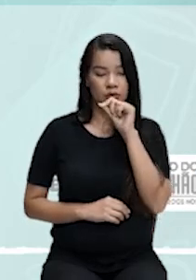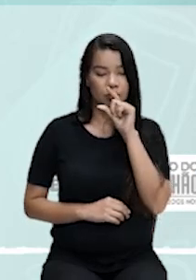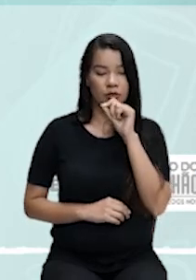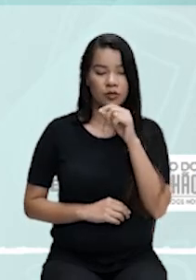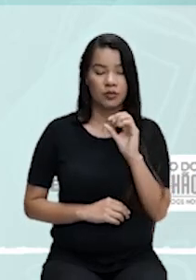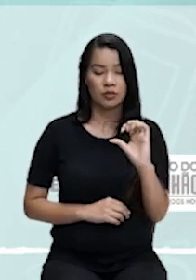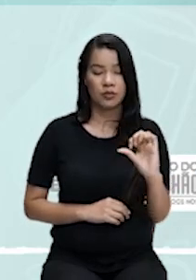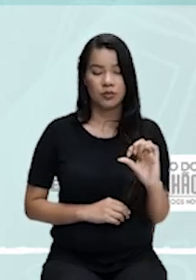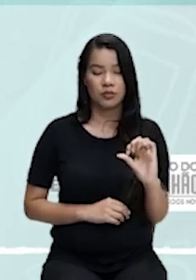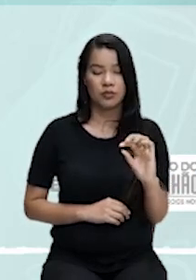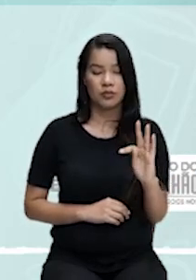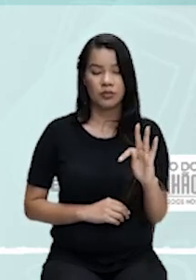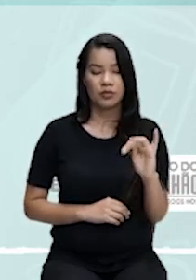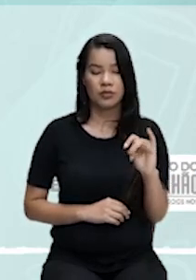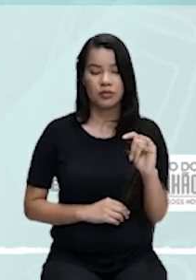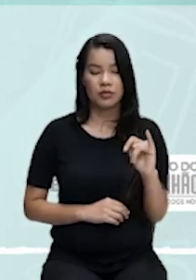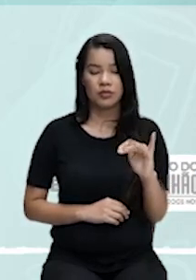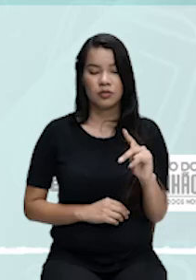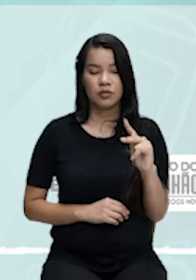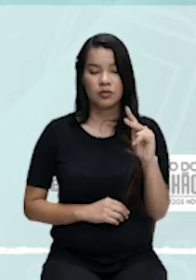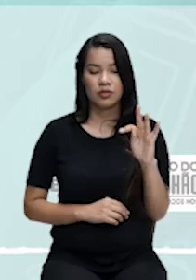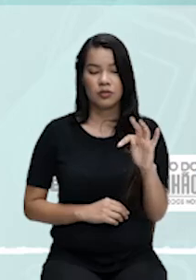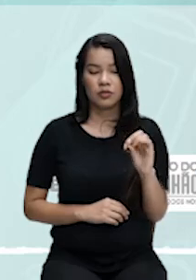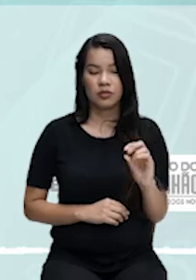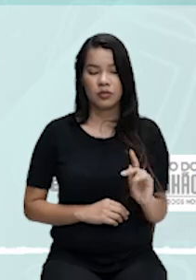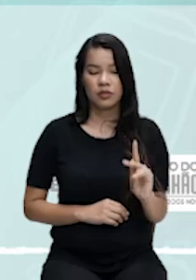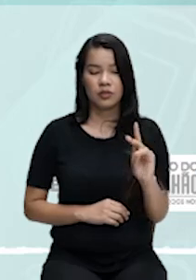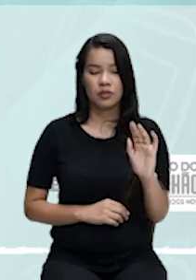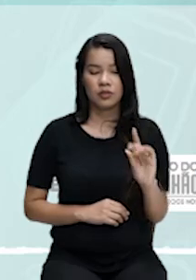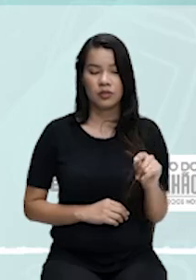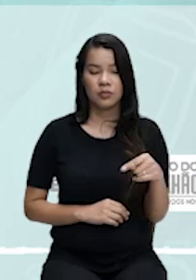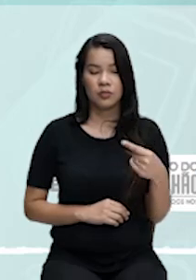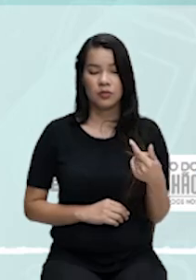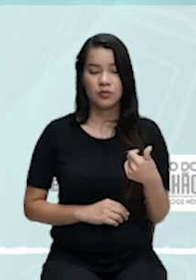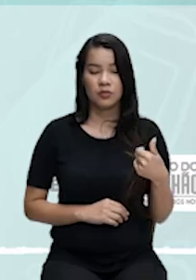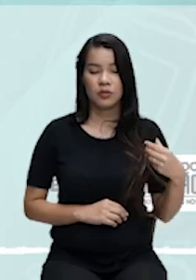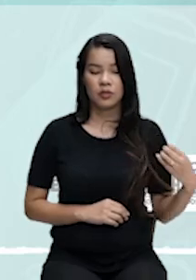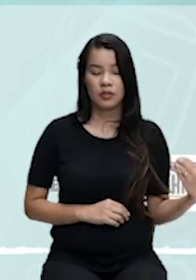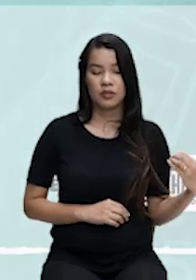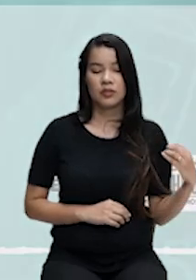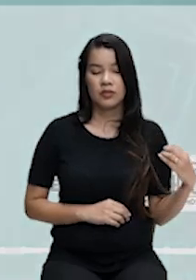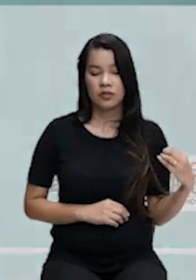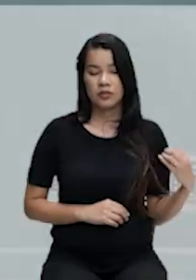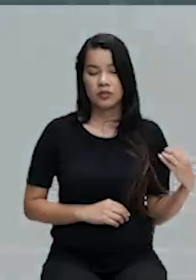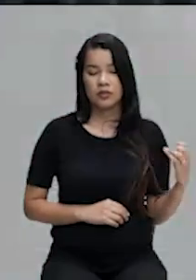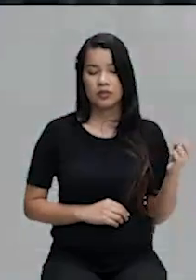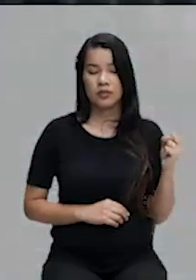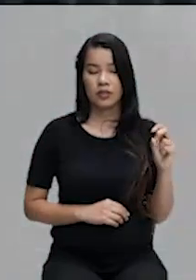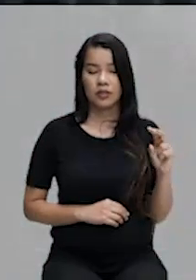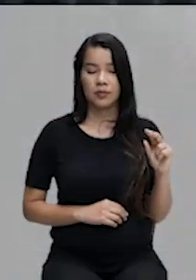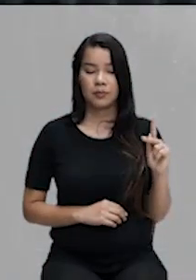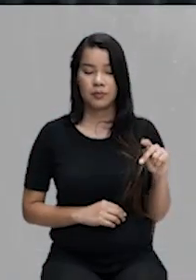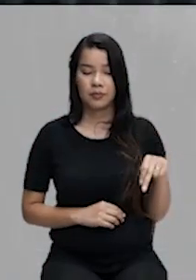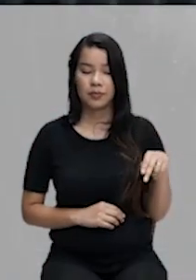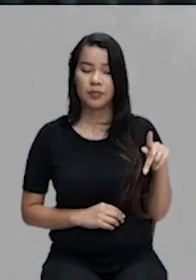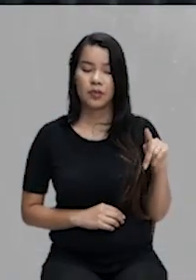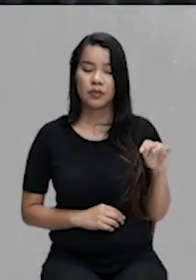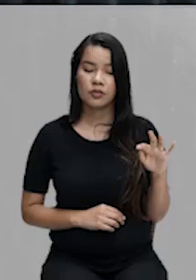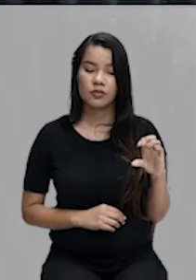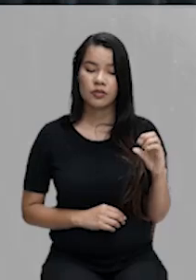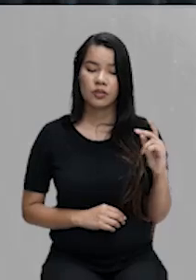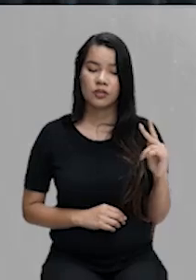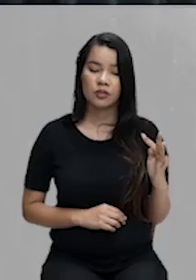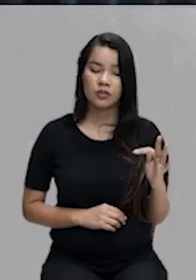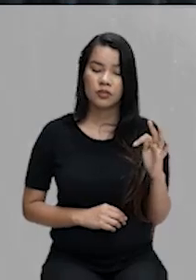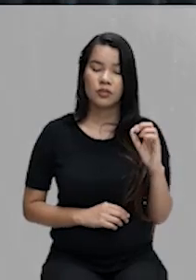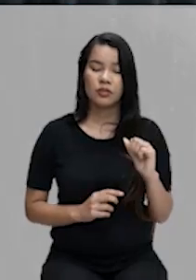milhões. E o décimo, o Snapchat, com 8,8 milhões de usuários. É muita gente utilizando redes